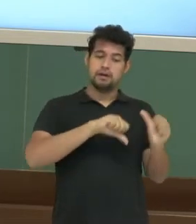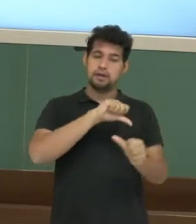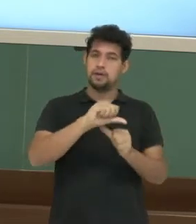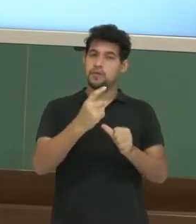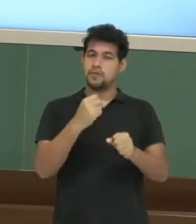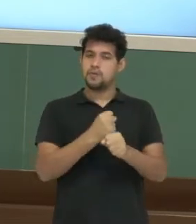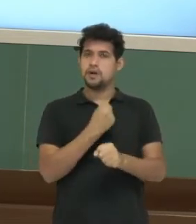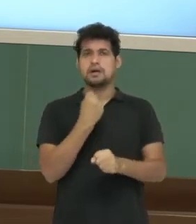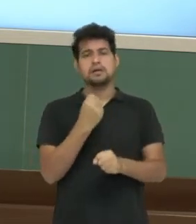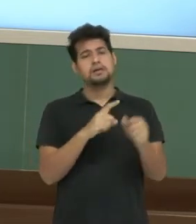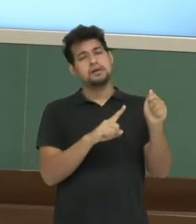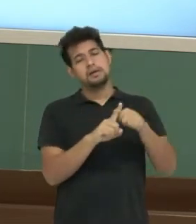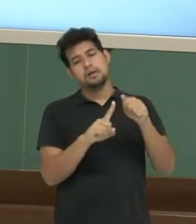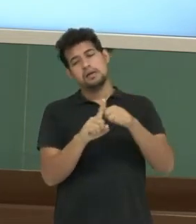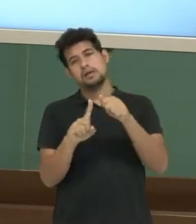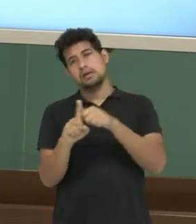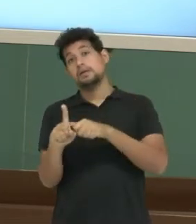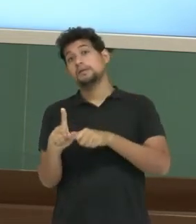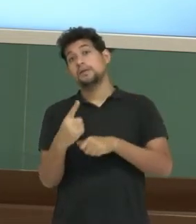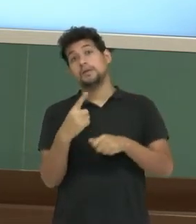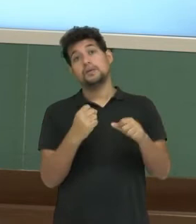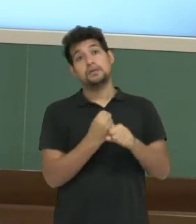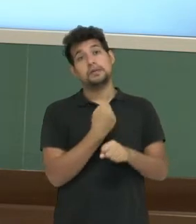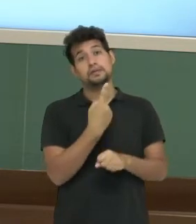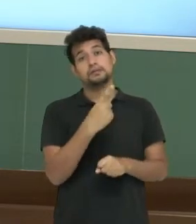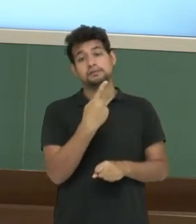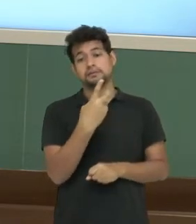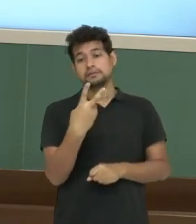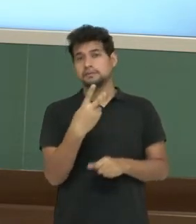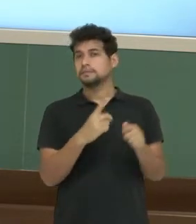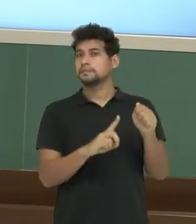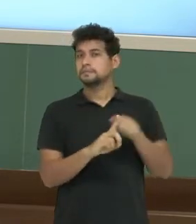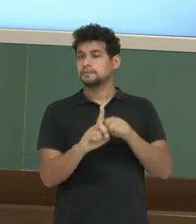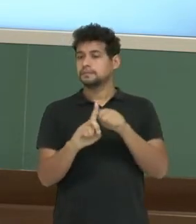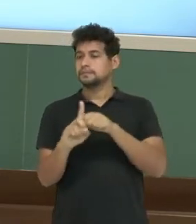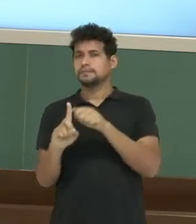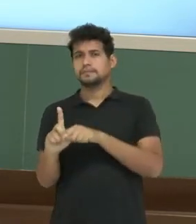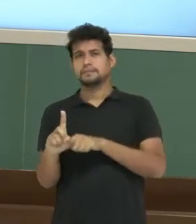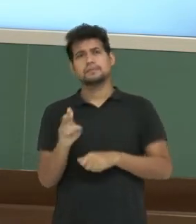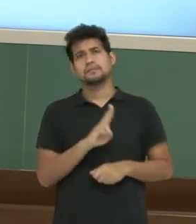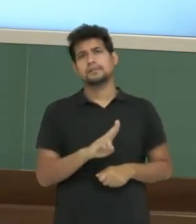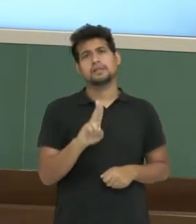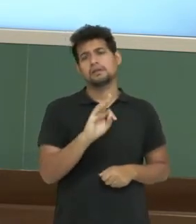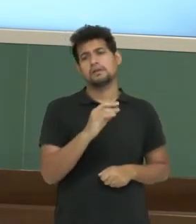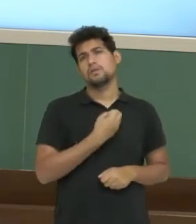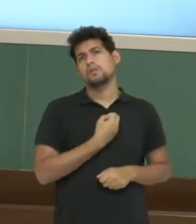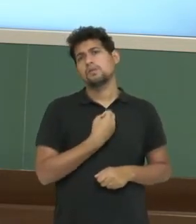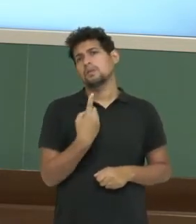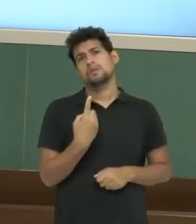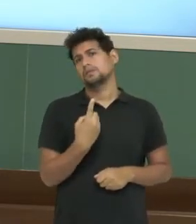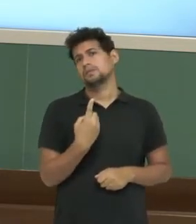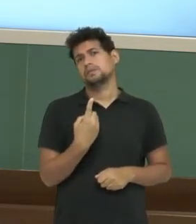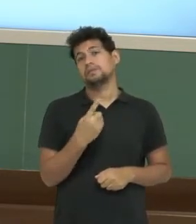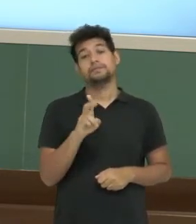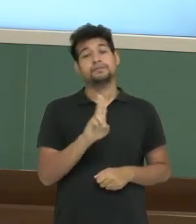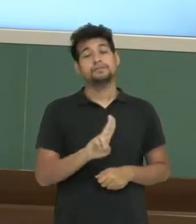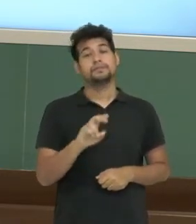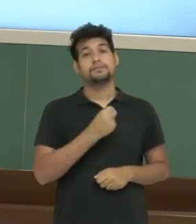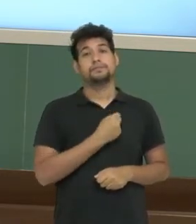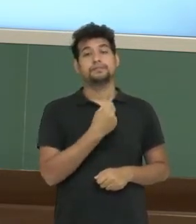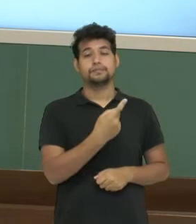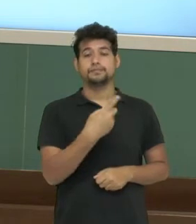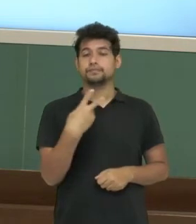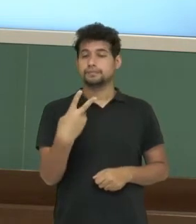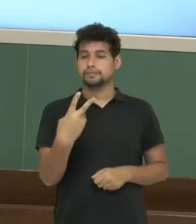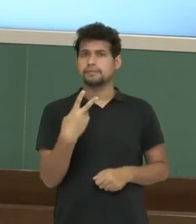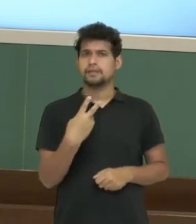ano em meses. Um ano tem 12 meses. Então, você não vai usar o T como número 1. Você vai usar o número 12. E